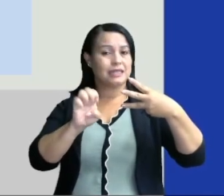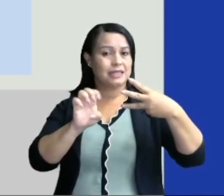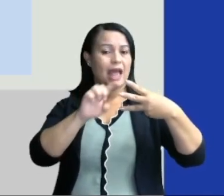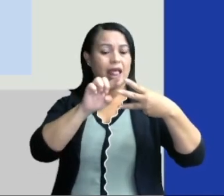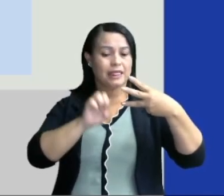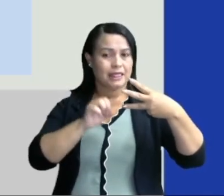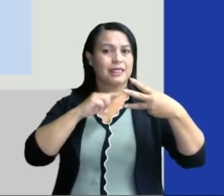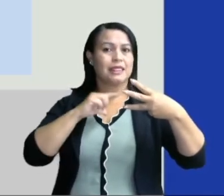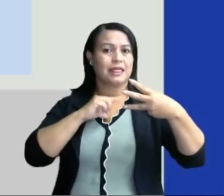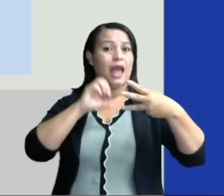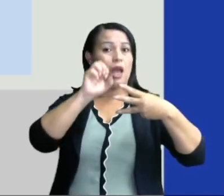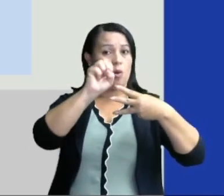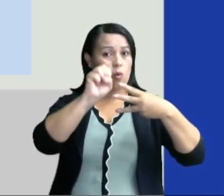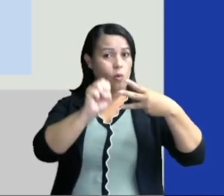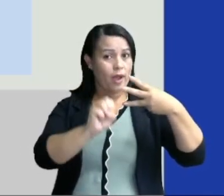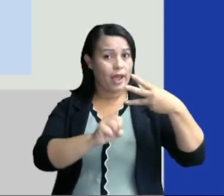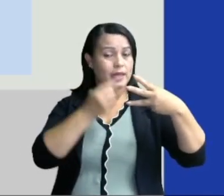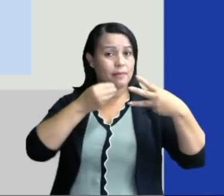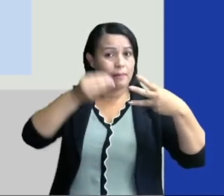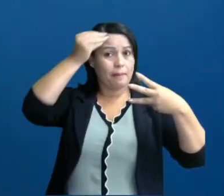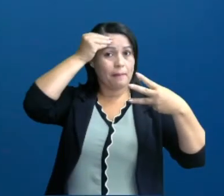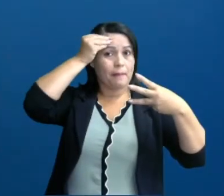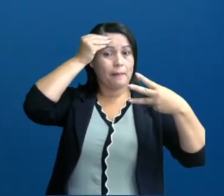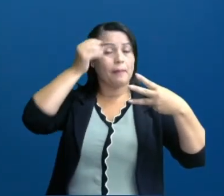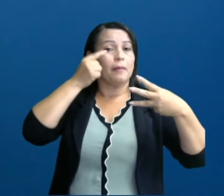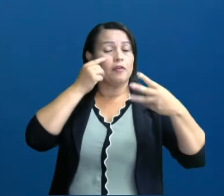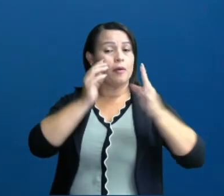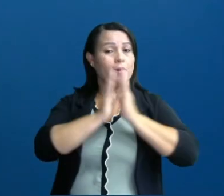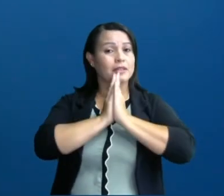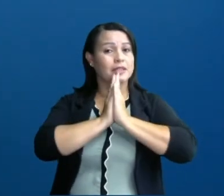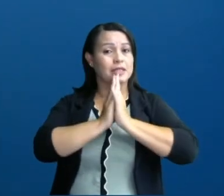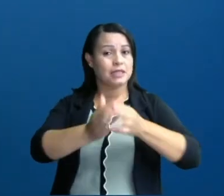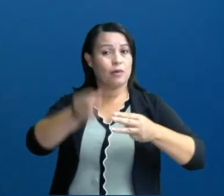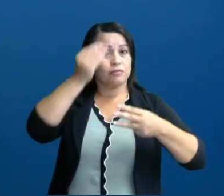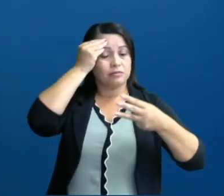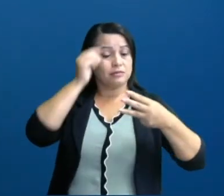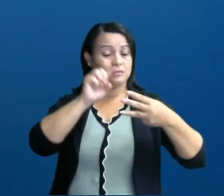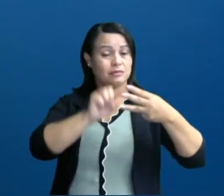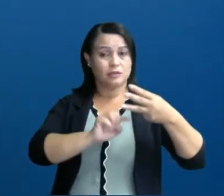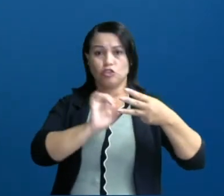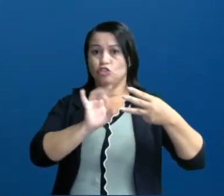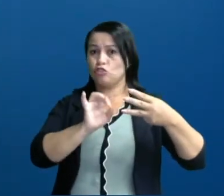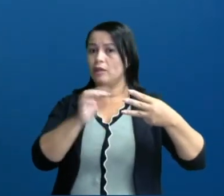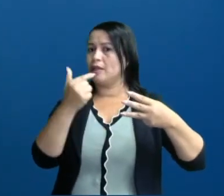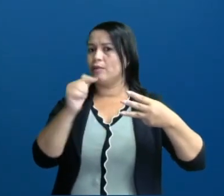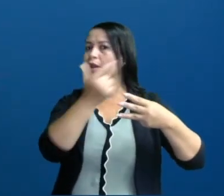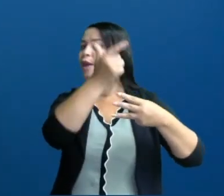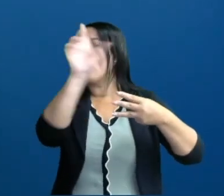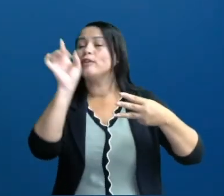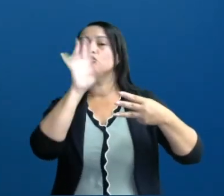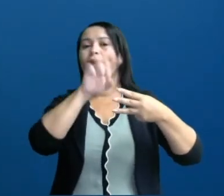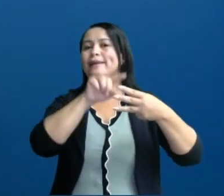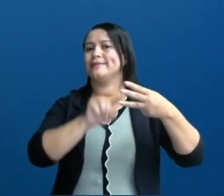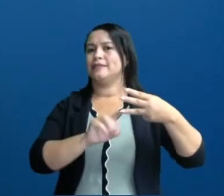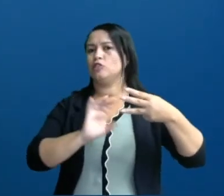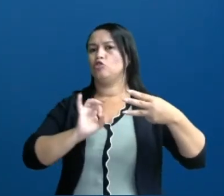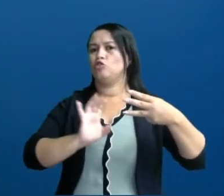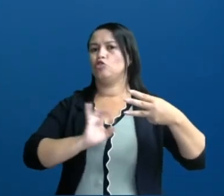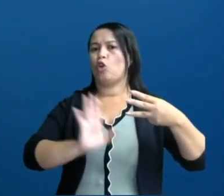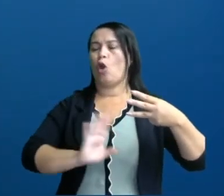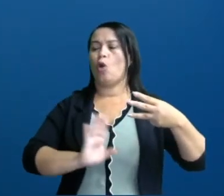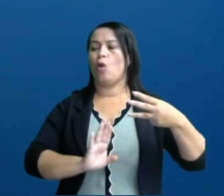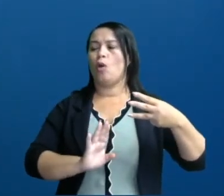mas apenas presta atenção, decora que só essas 3 palavras, tá certo? Não tem mais outras, só são essas